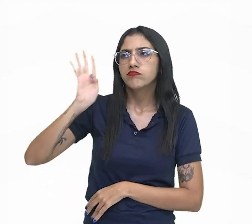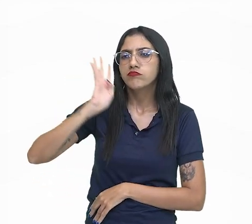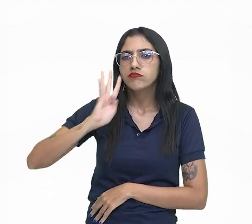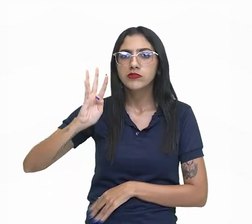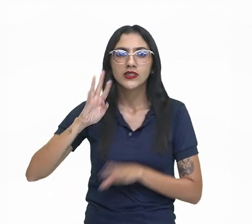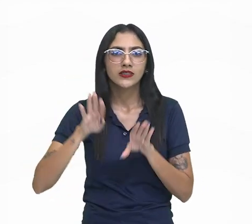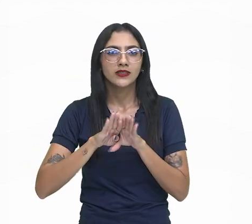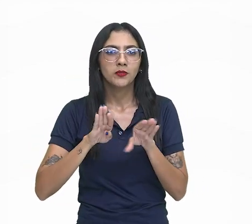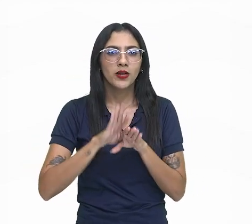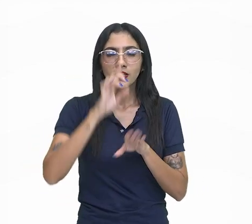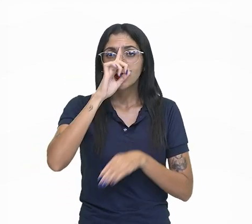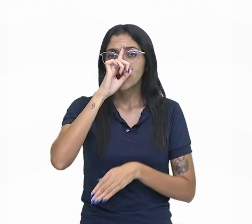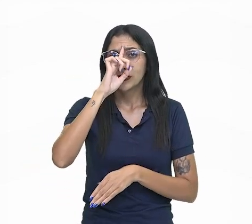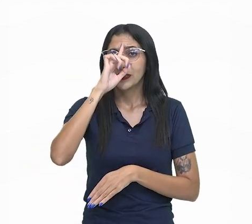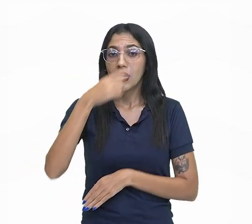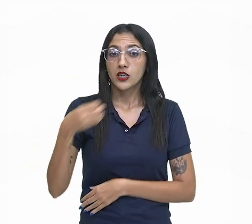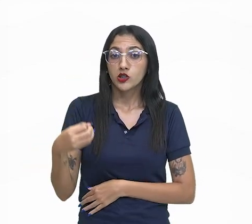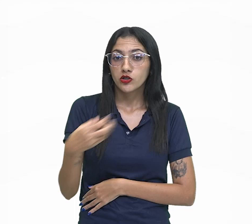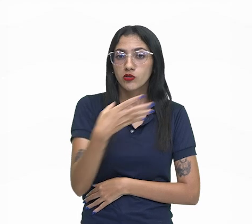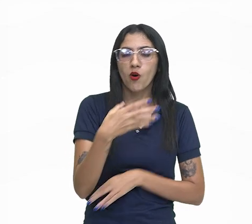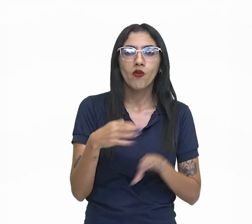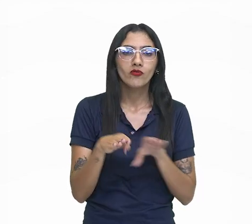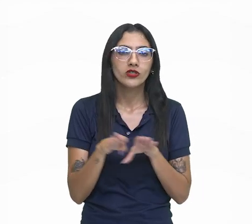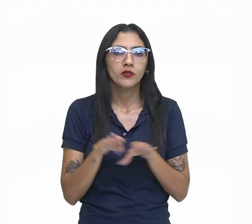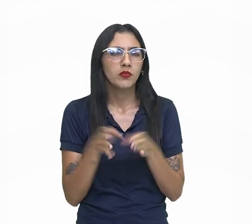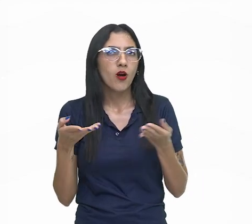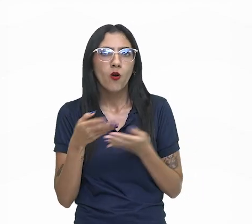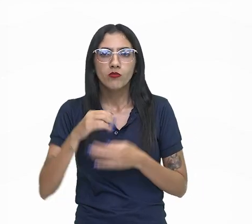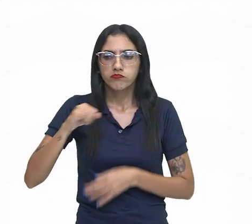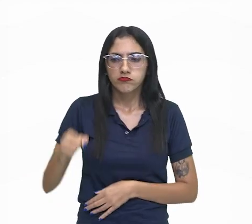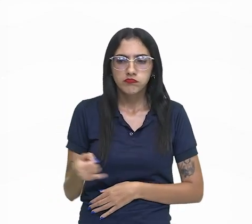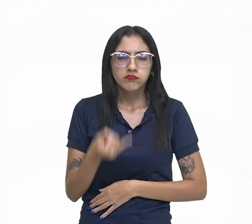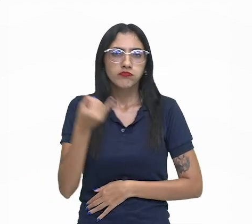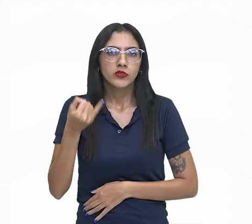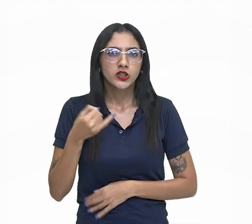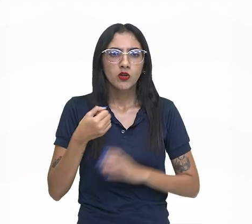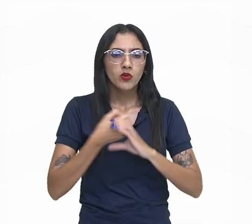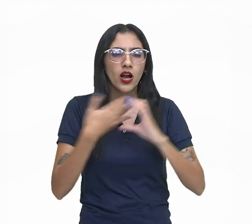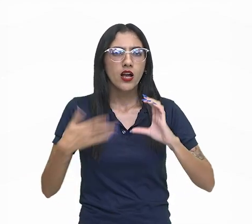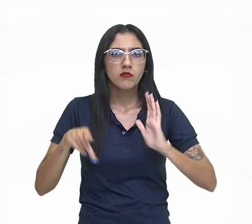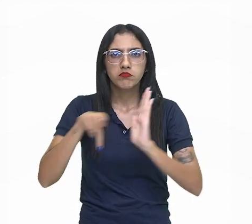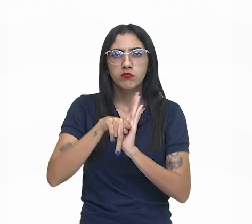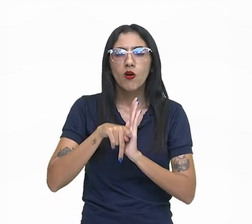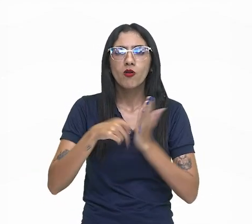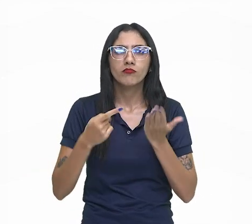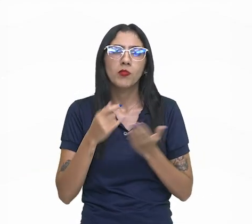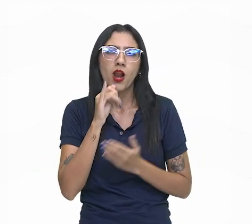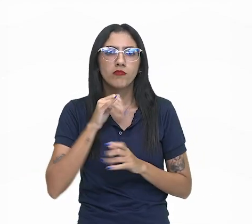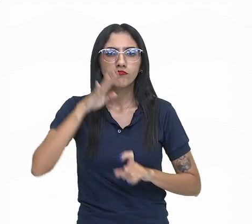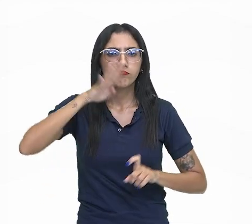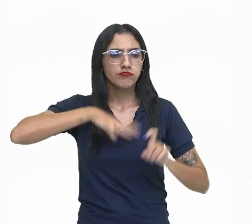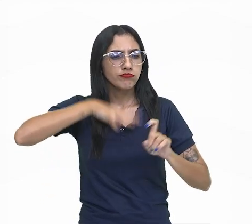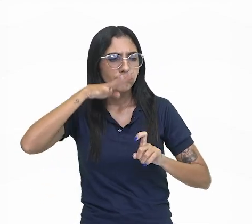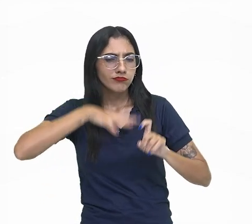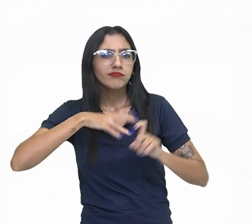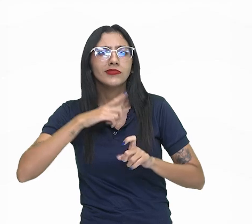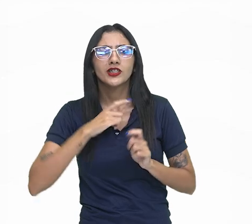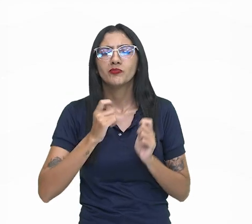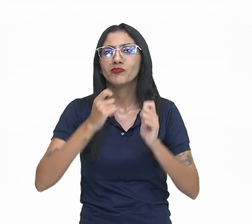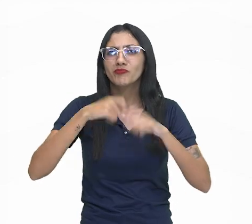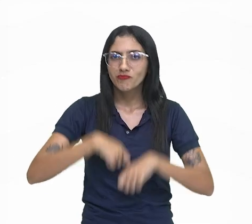da originalidade, a evasão para mundos exóticos, onde se podia fantasiar